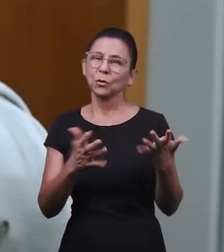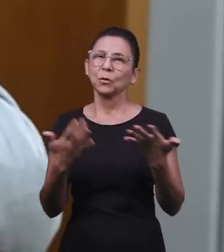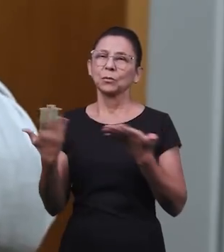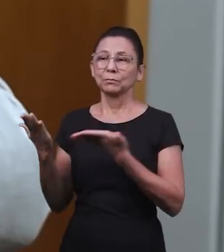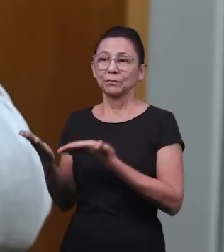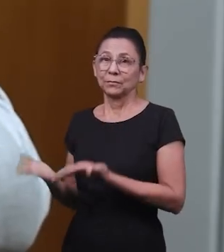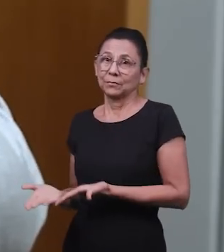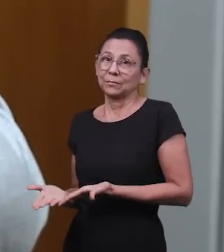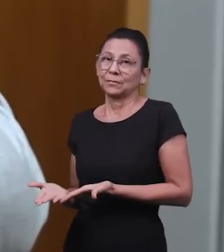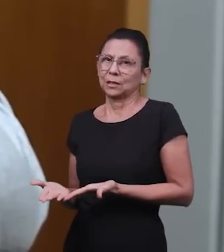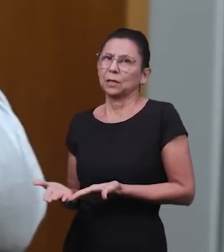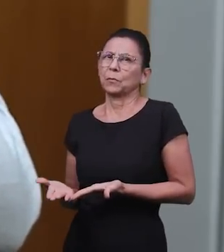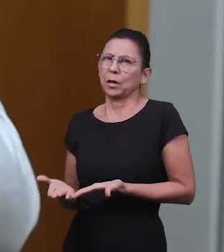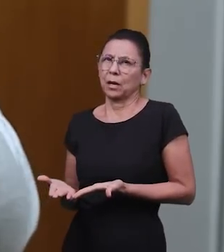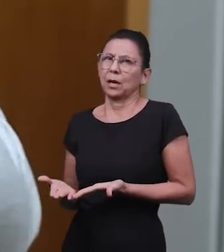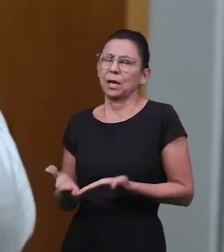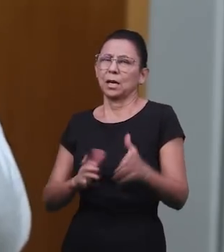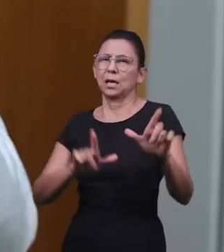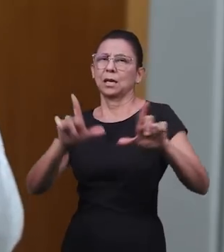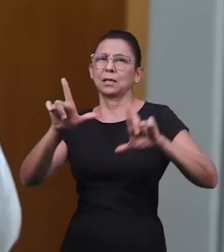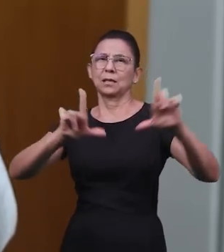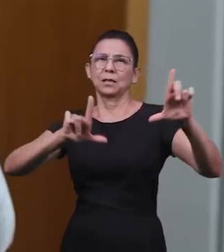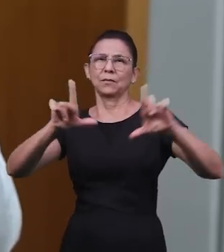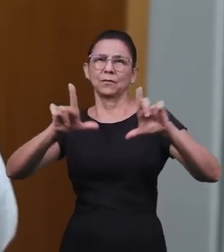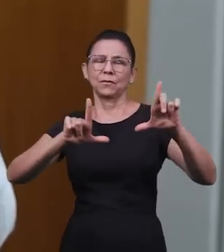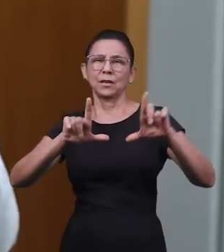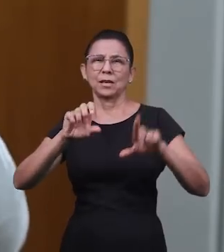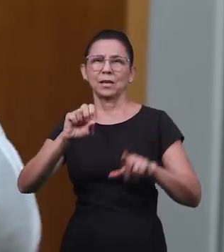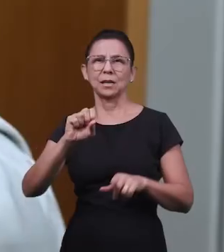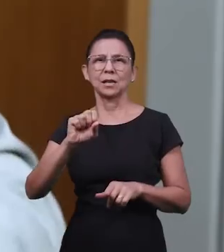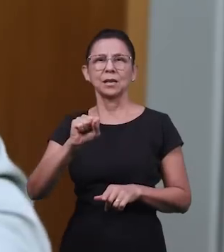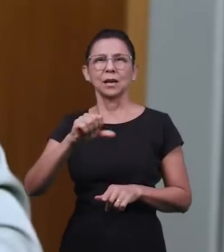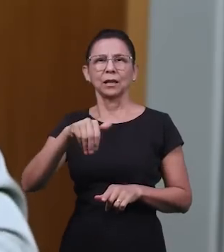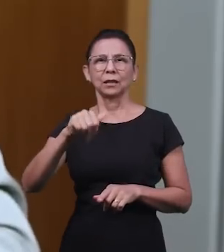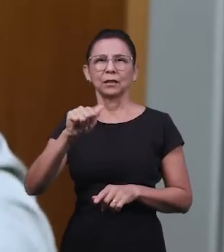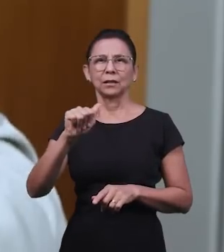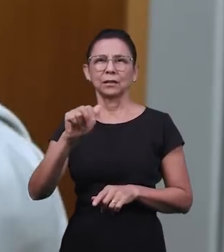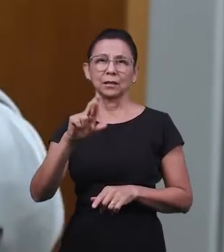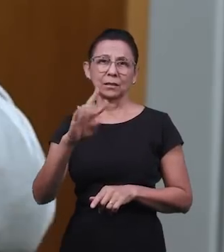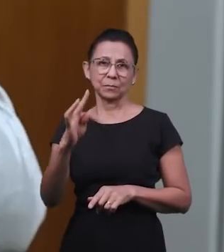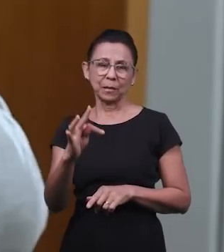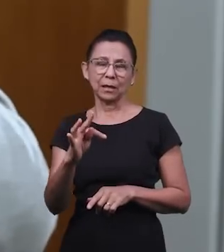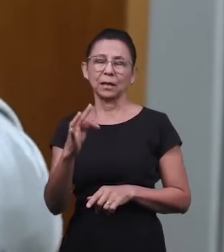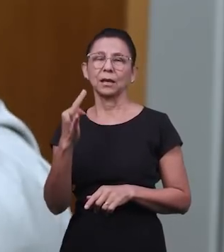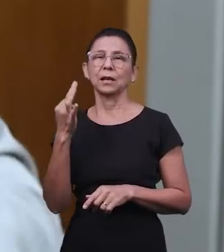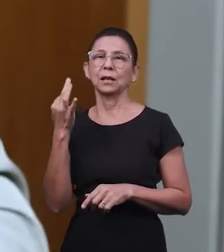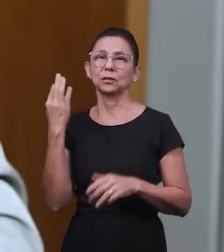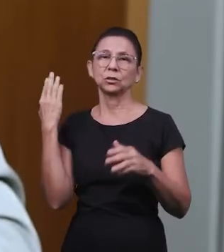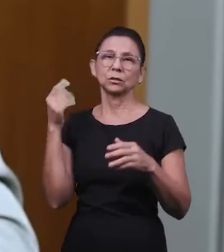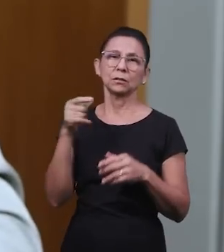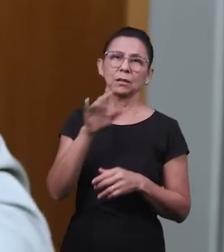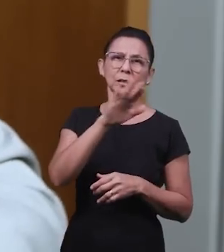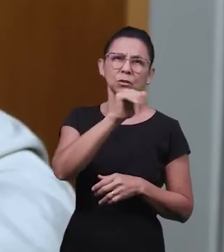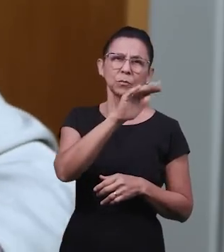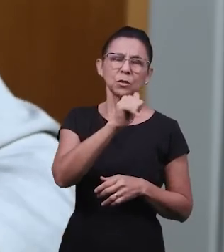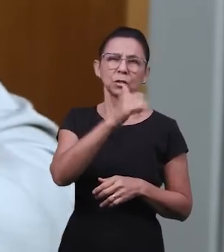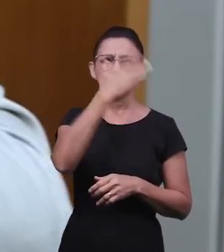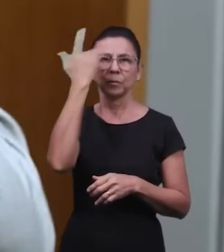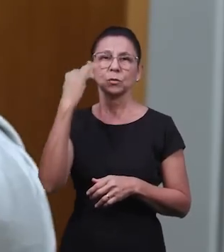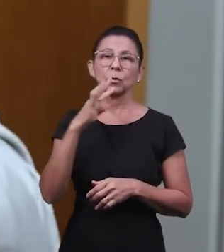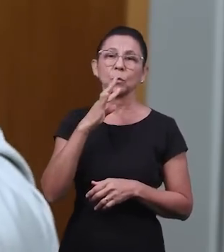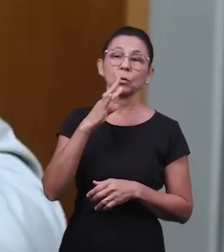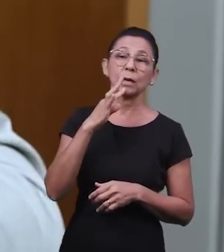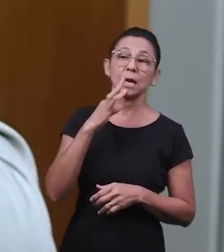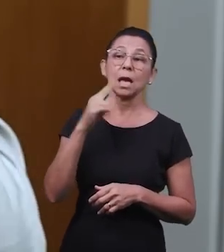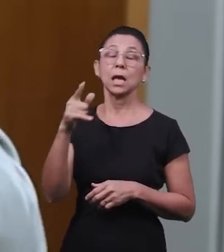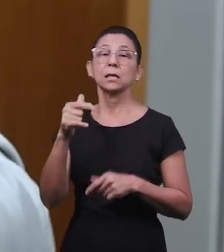até mesmo na Smart TV. Se você não sabe ali operar, chama alguém que conhece para entrar no, né, ali no